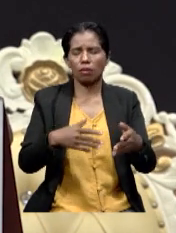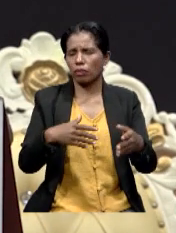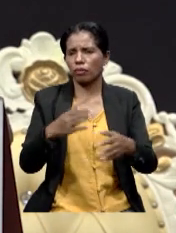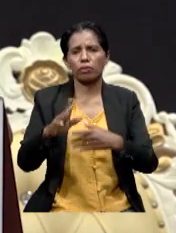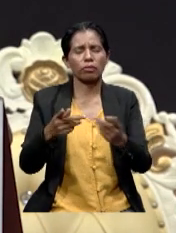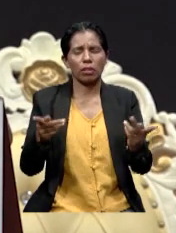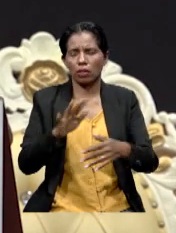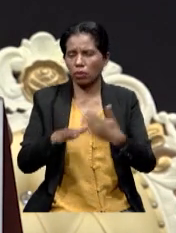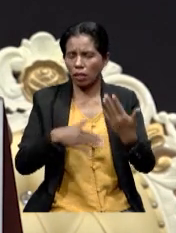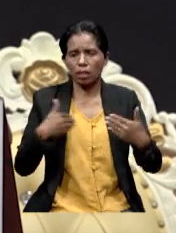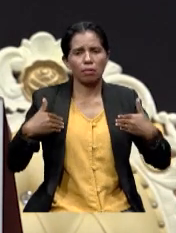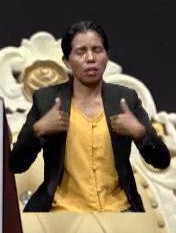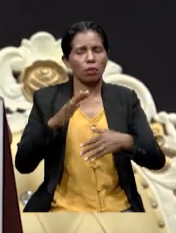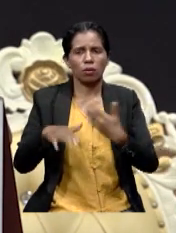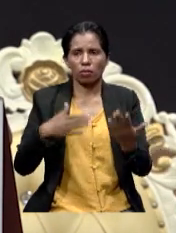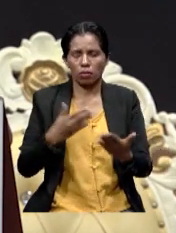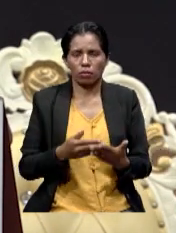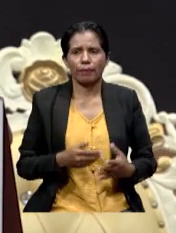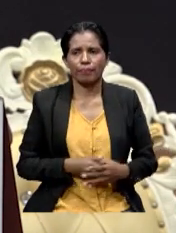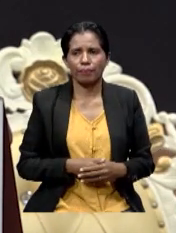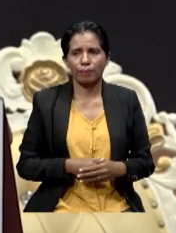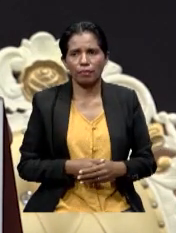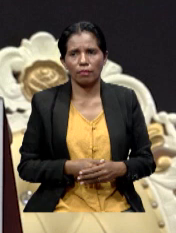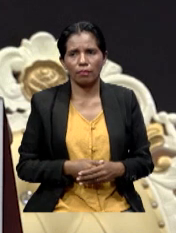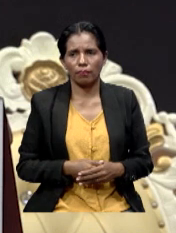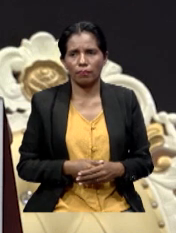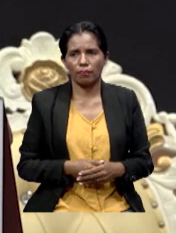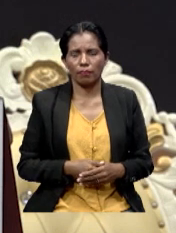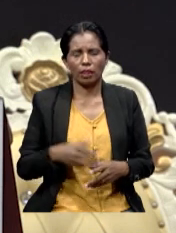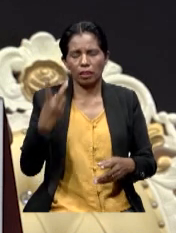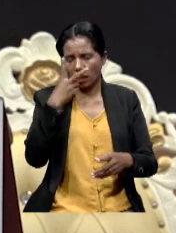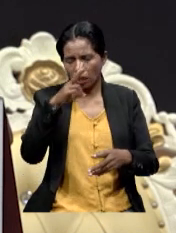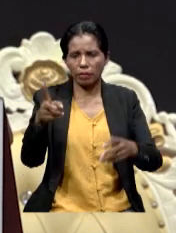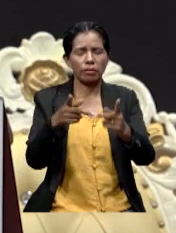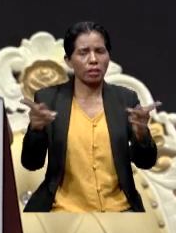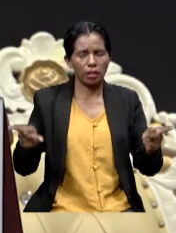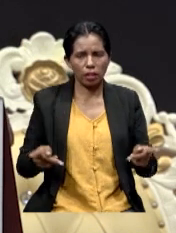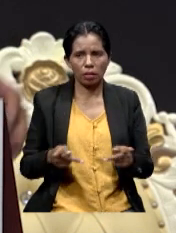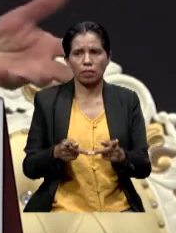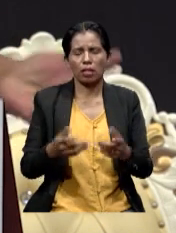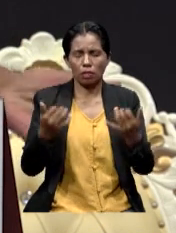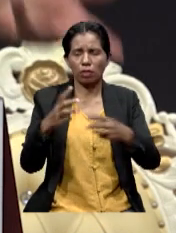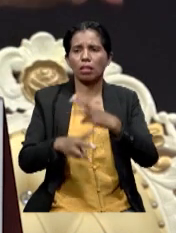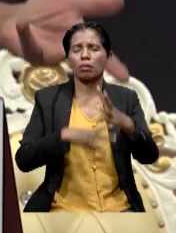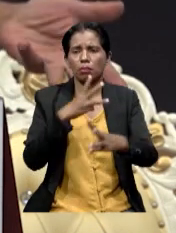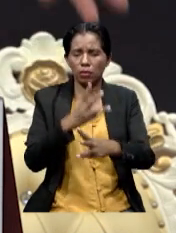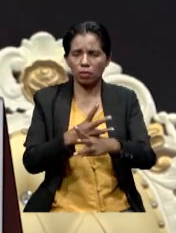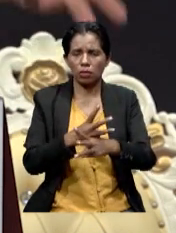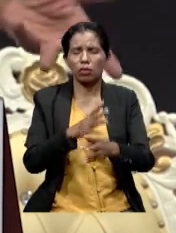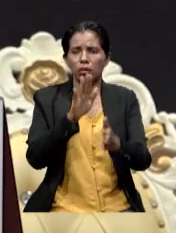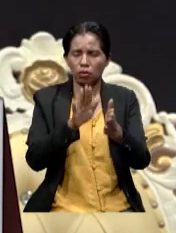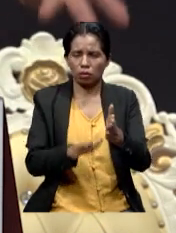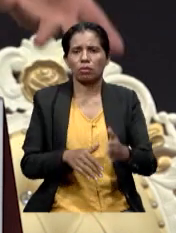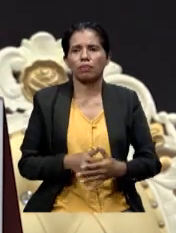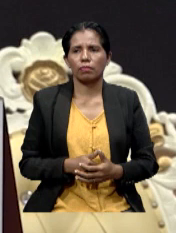de linha a tudo. E a biodiversidade mais rica do mundo. Em